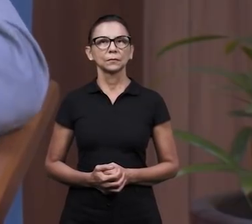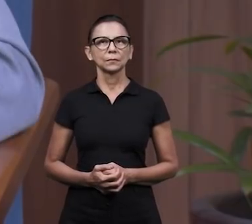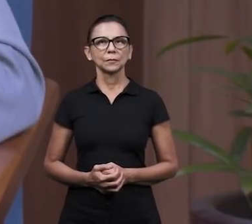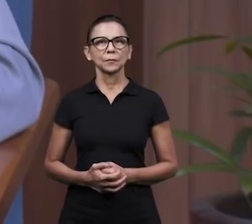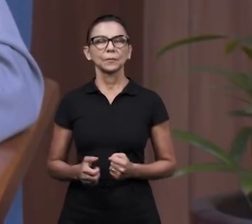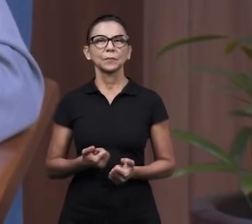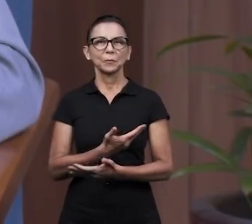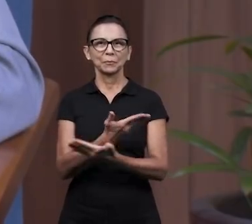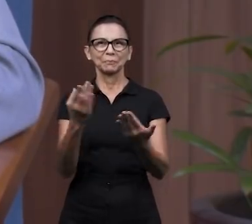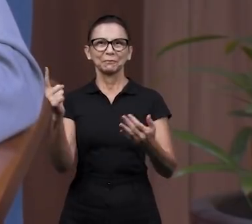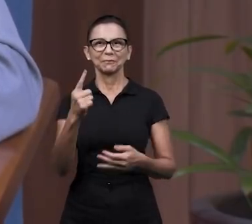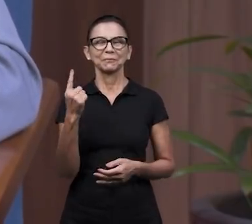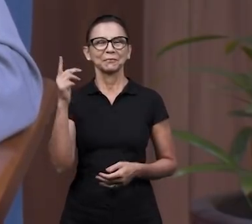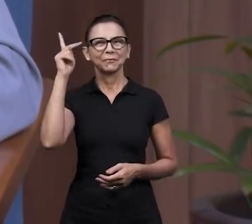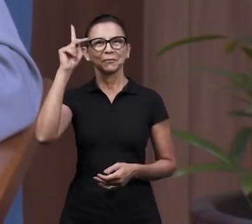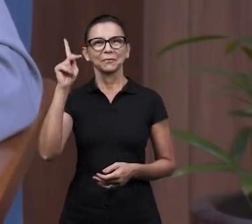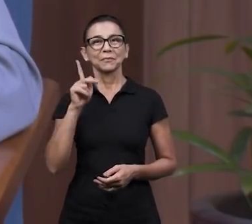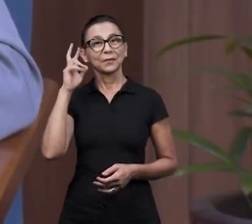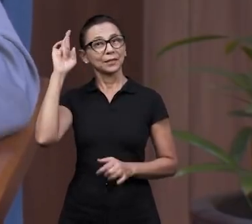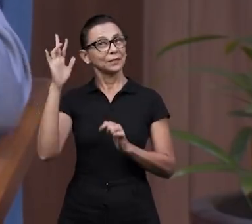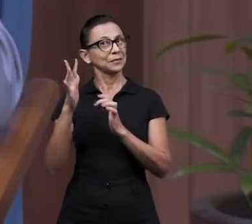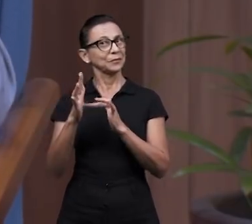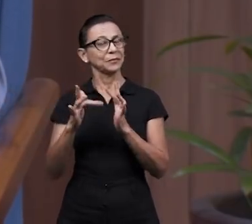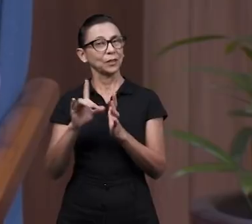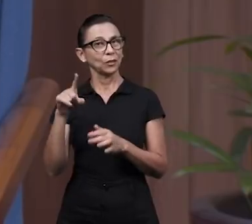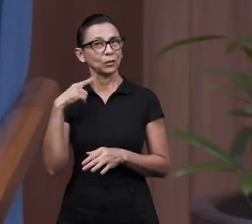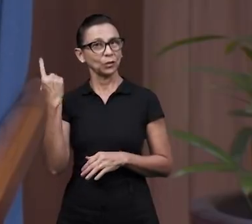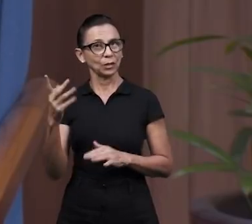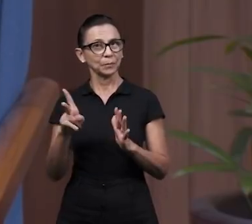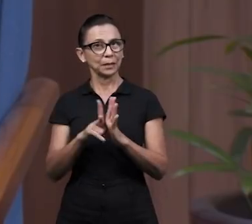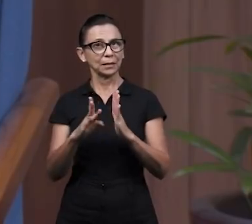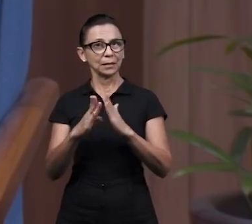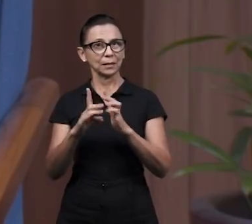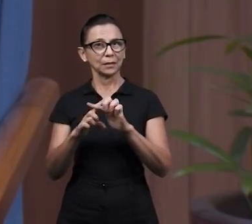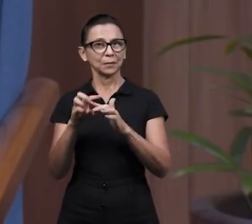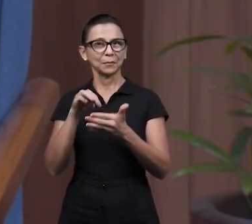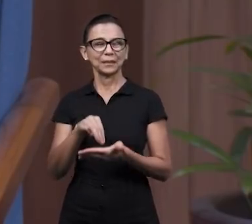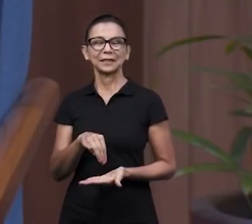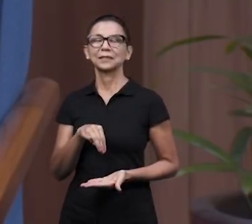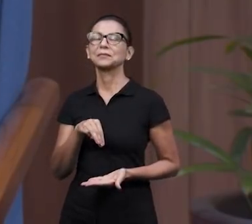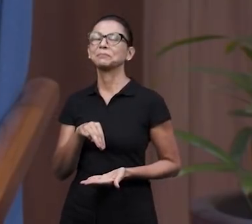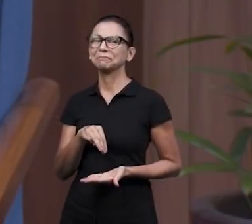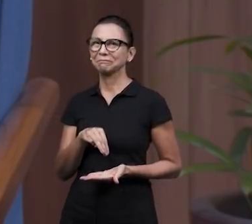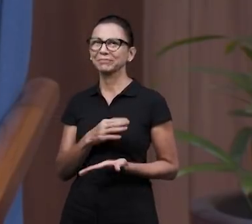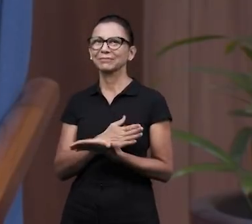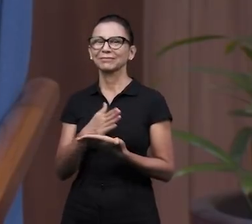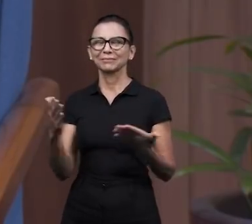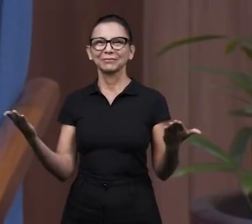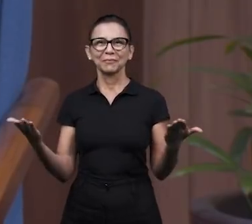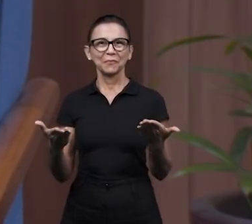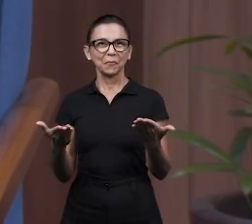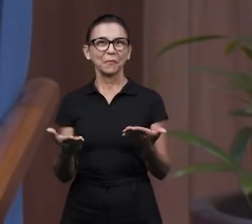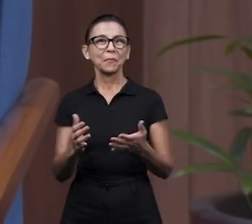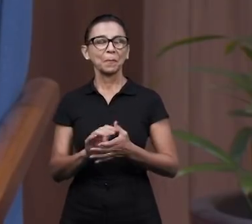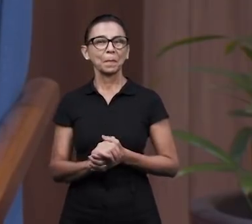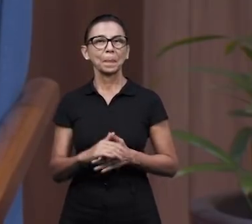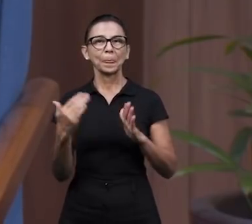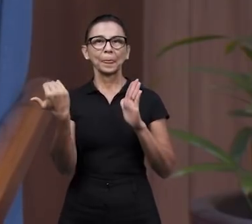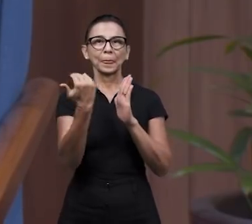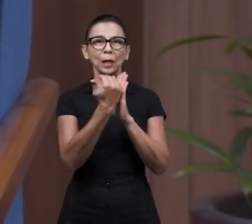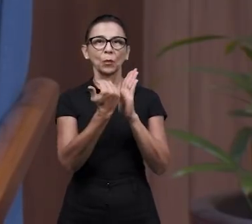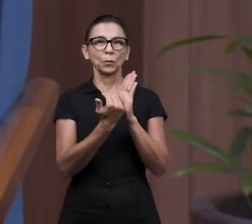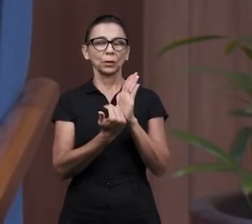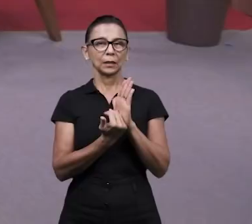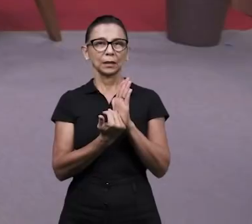Eu saúdo a todos com a paz do Senhor Jesus. Nós somos a Igreja Cristã Maranata e estamos começando agora mais uma edição